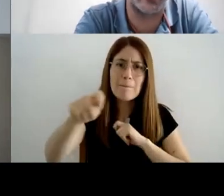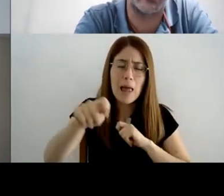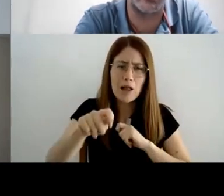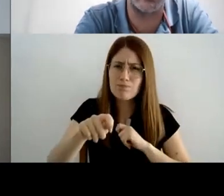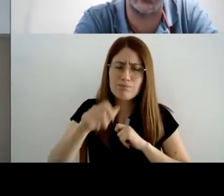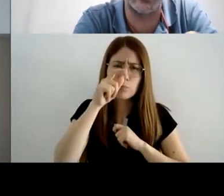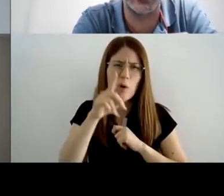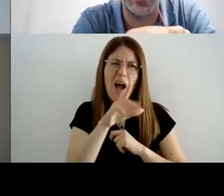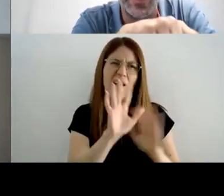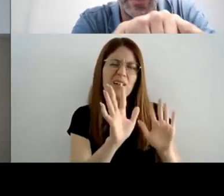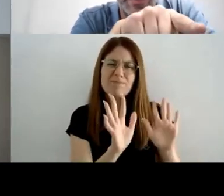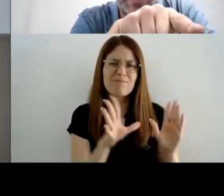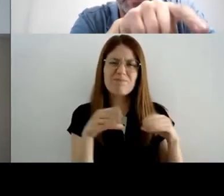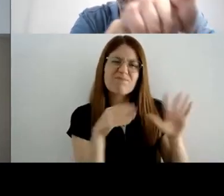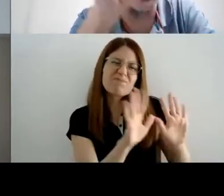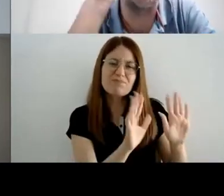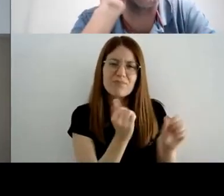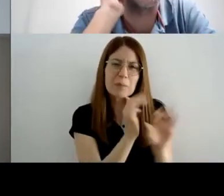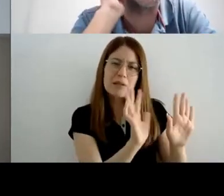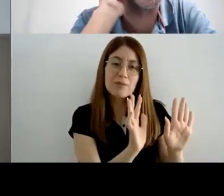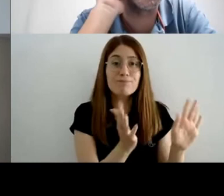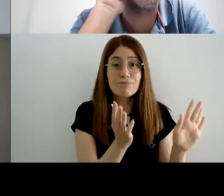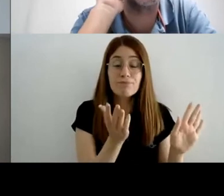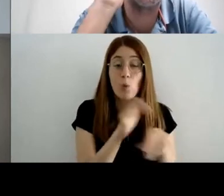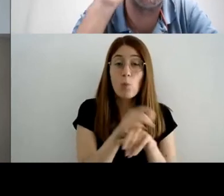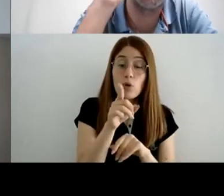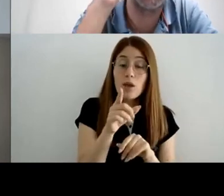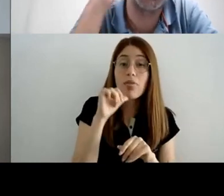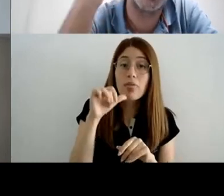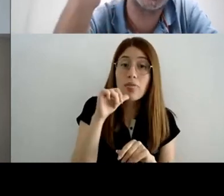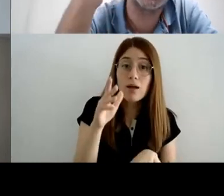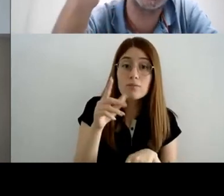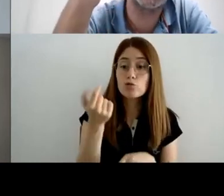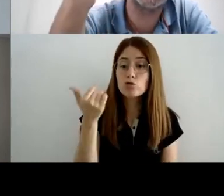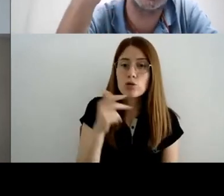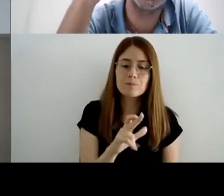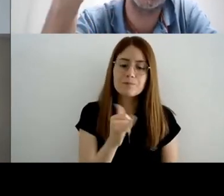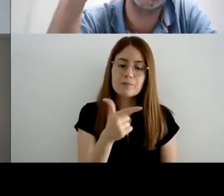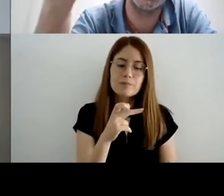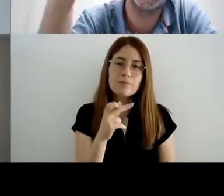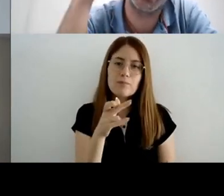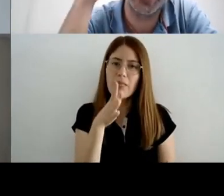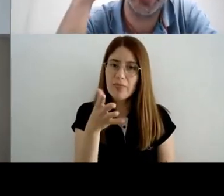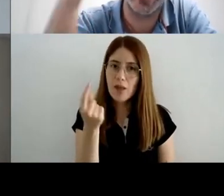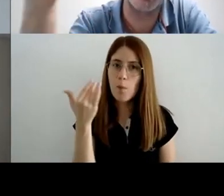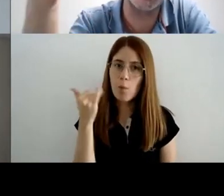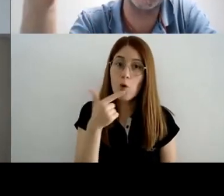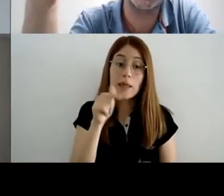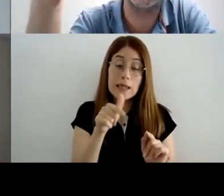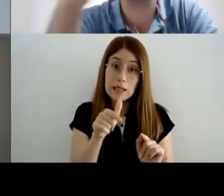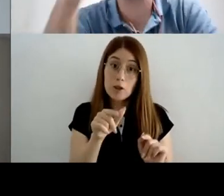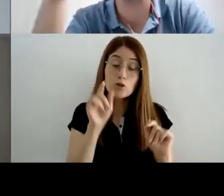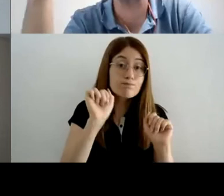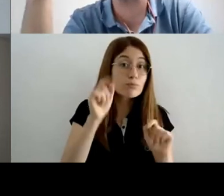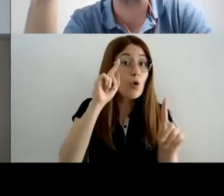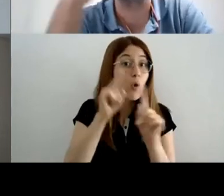este trabalho. E por isso, muitas vezes, ainda bem que a Rita reforçou isso, o propósito de nós dizemos, olha, isto aqui é para atingir algo,